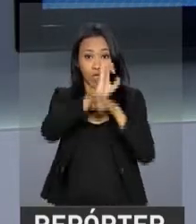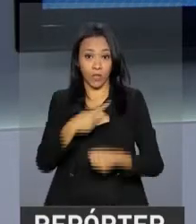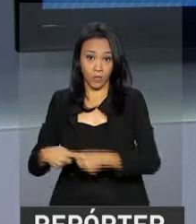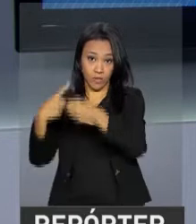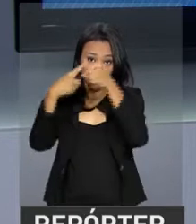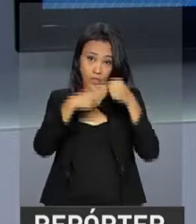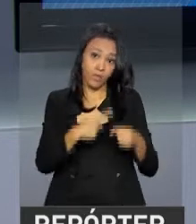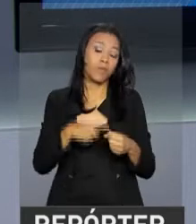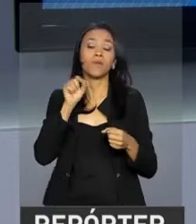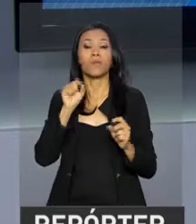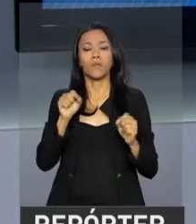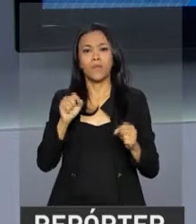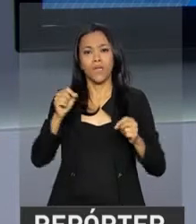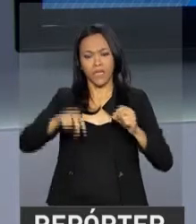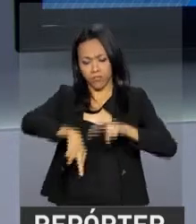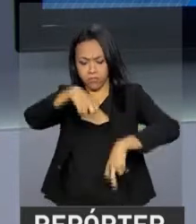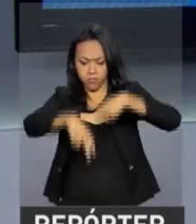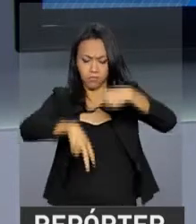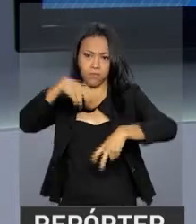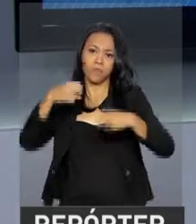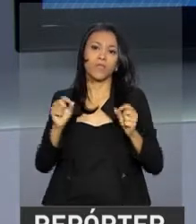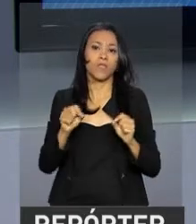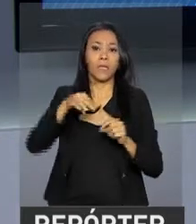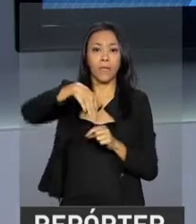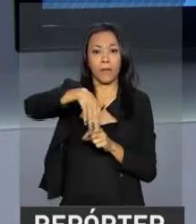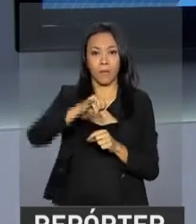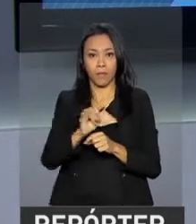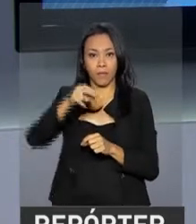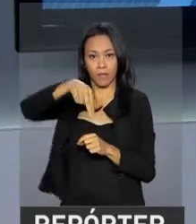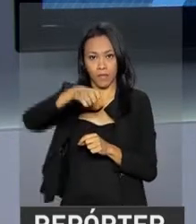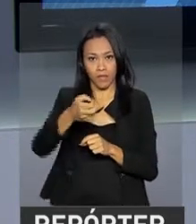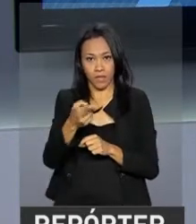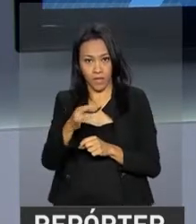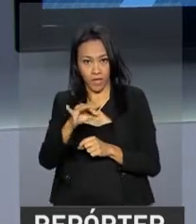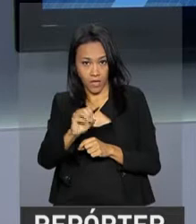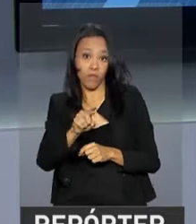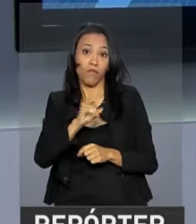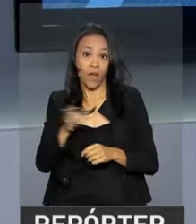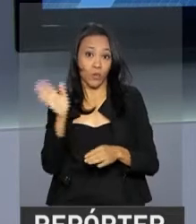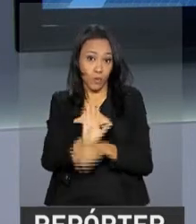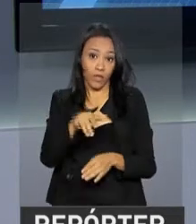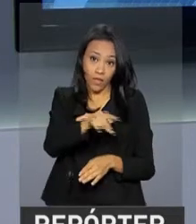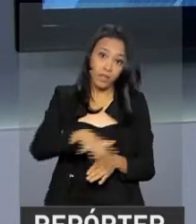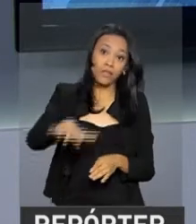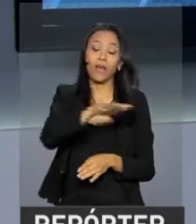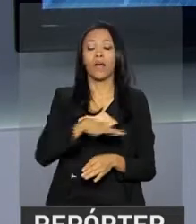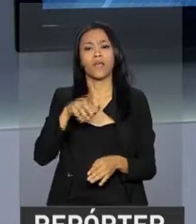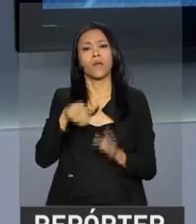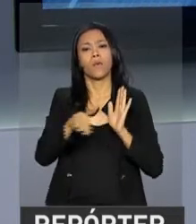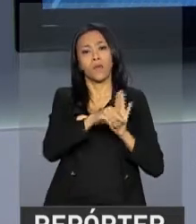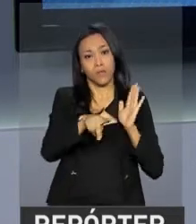há exploração de minérios serão beneficiados com mais recursos para compensar essa atividade econômica de acordo com a medida provisória